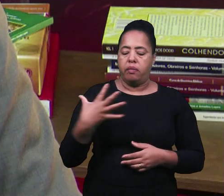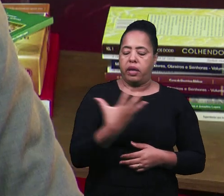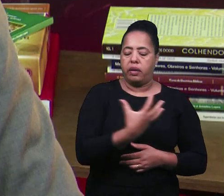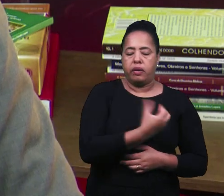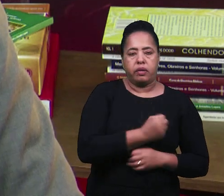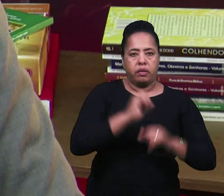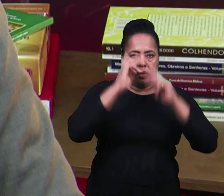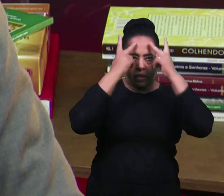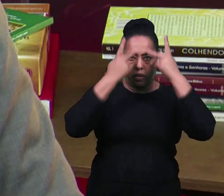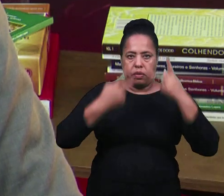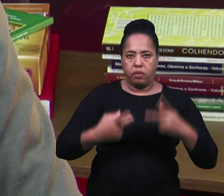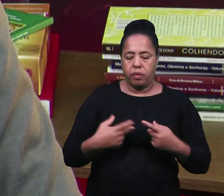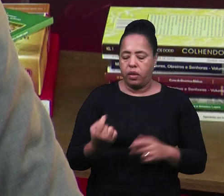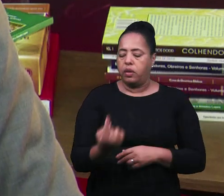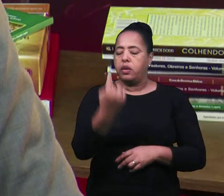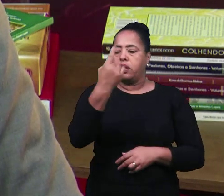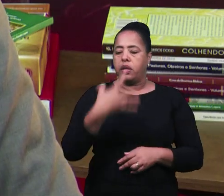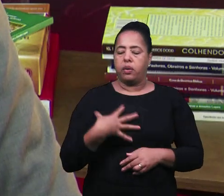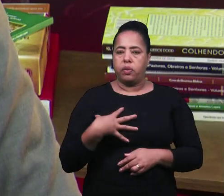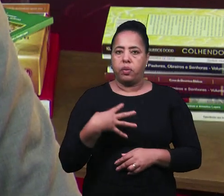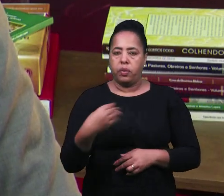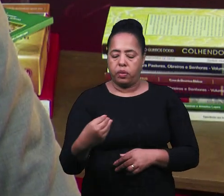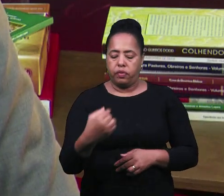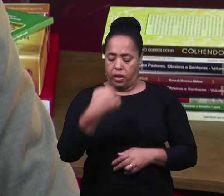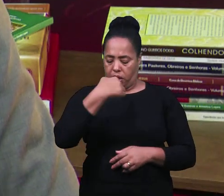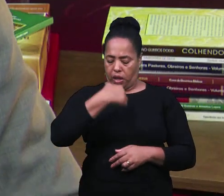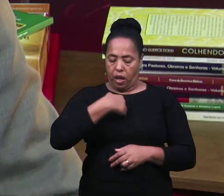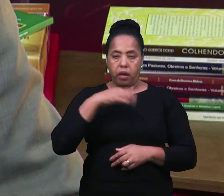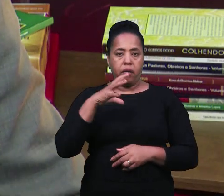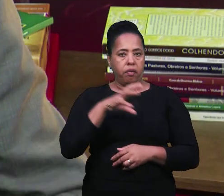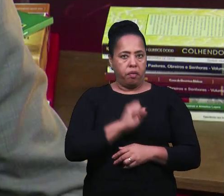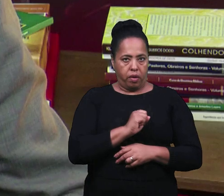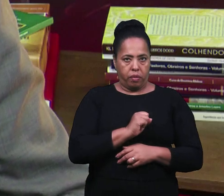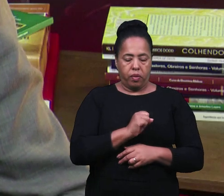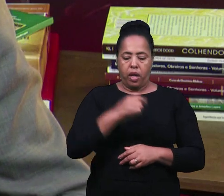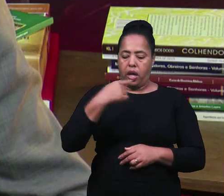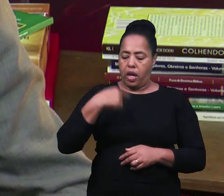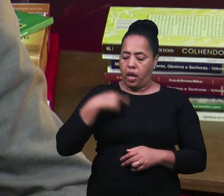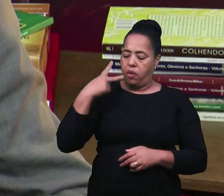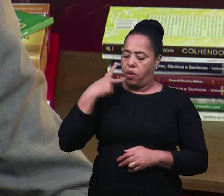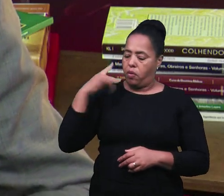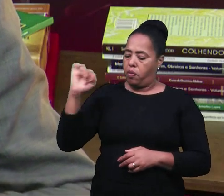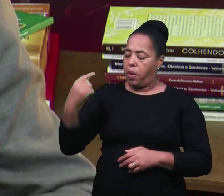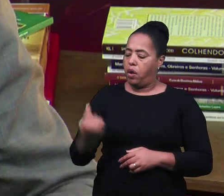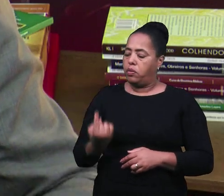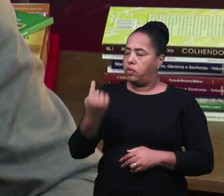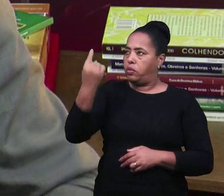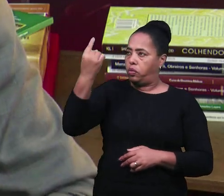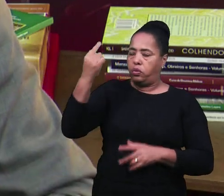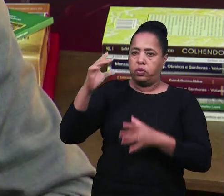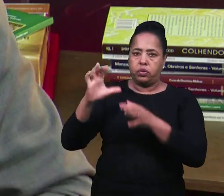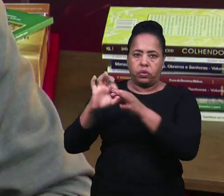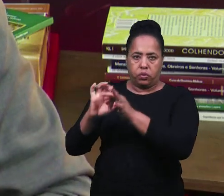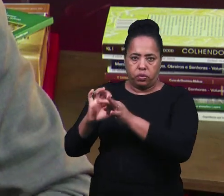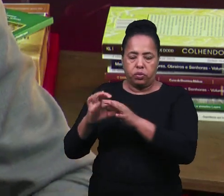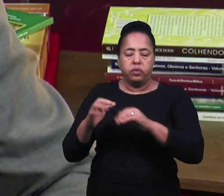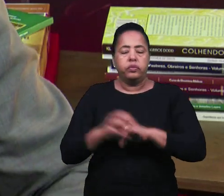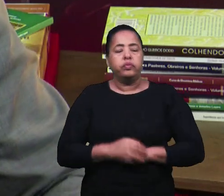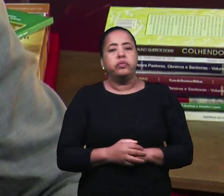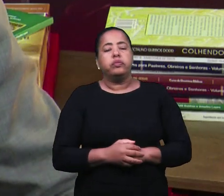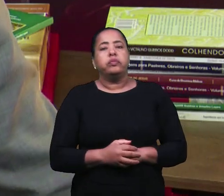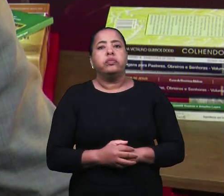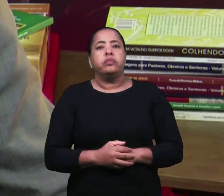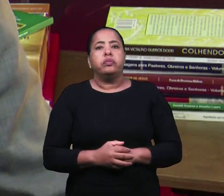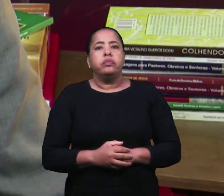vida do homem, que é o meu único filho, a quem eu amo, né? Sim. Eu e o Pai somos um, né? O Senhor Jesus sempre falava isso. E